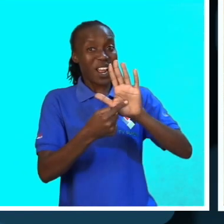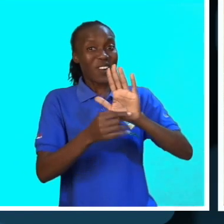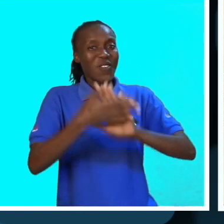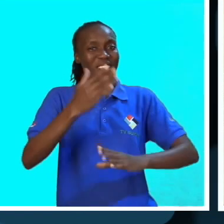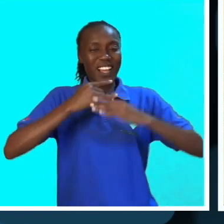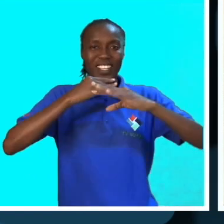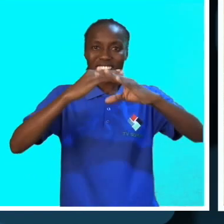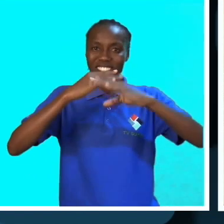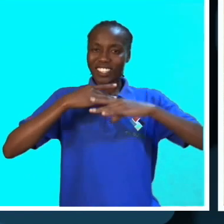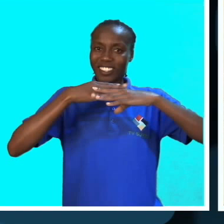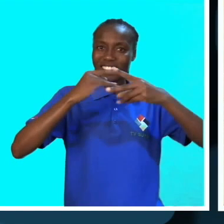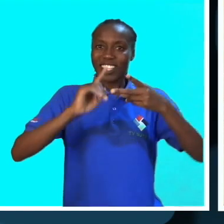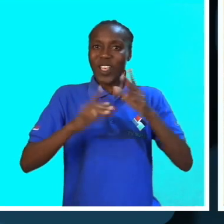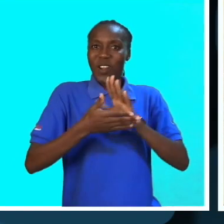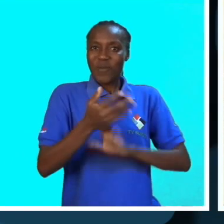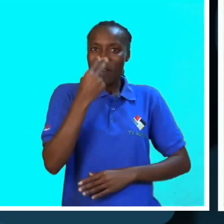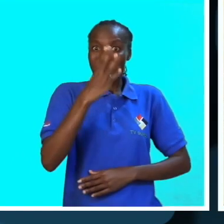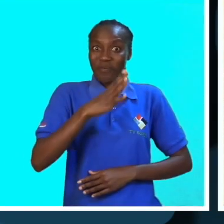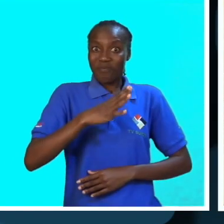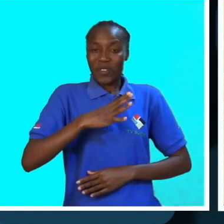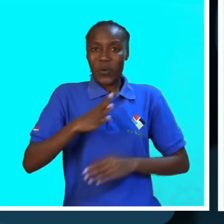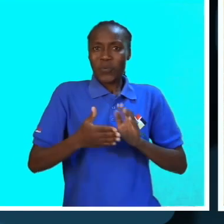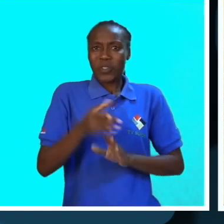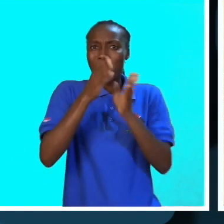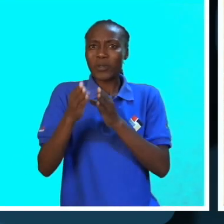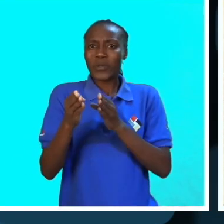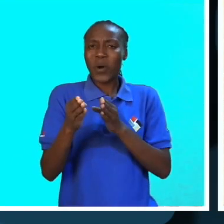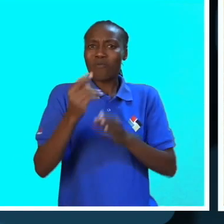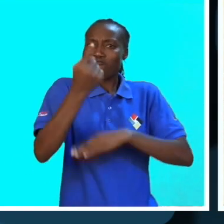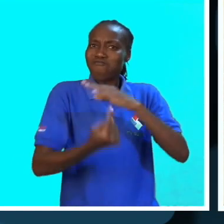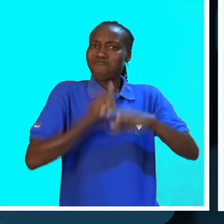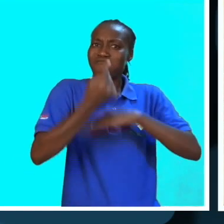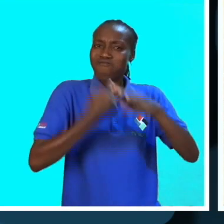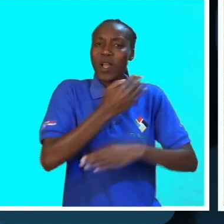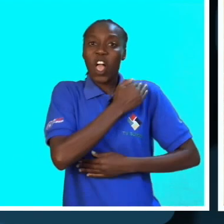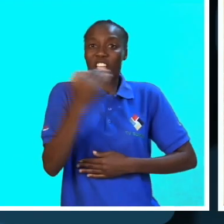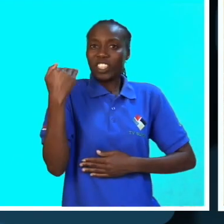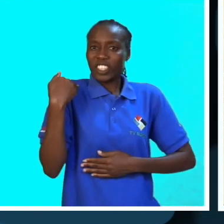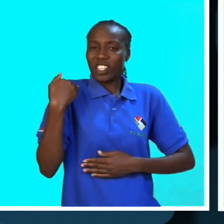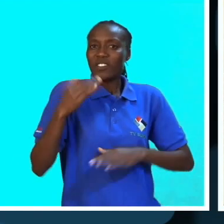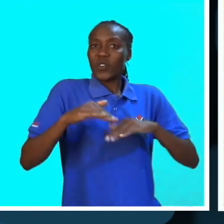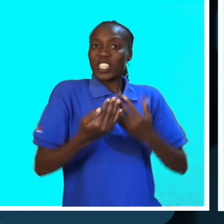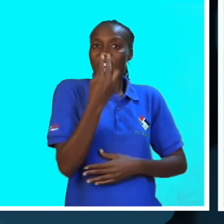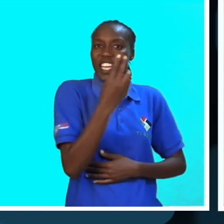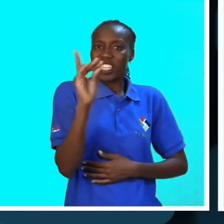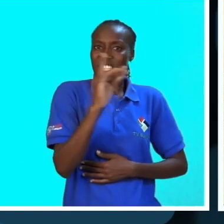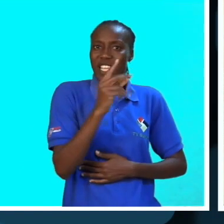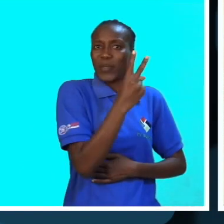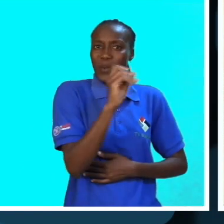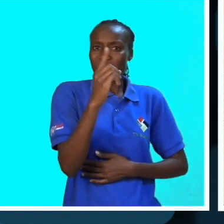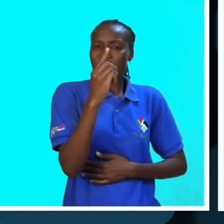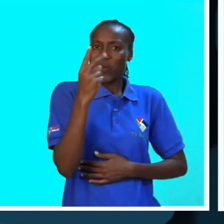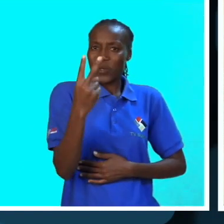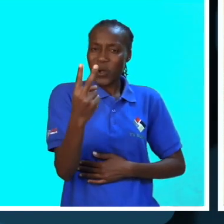demos sinais já, no dia que nós começamos a tocar, demos sinais de haver qualquer coisa. Começaram já a surgir os chefes para